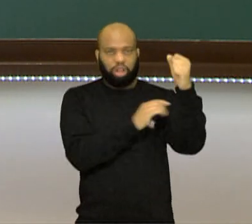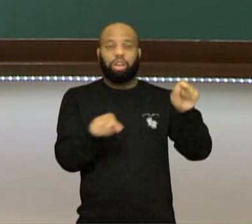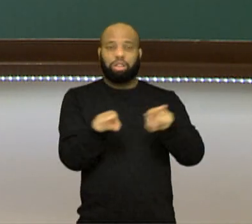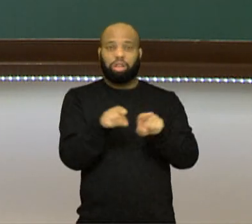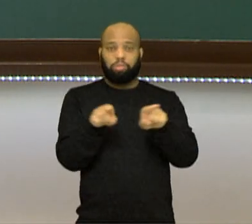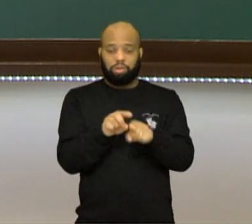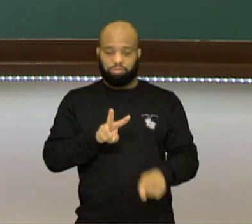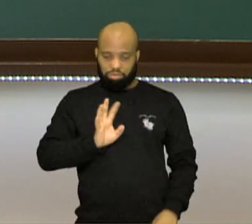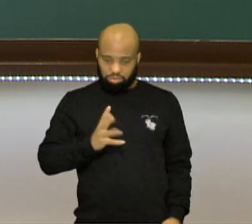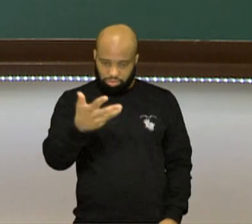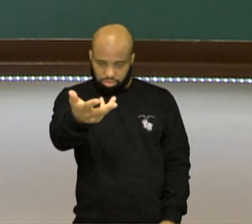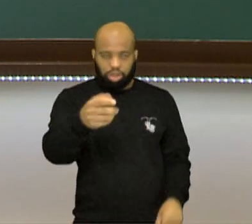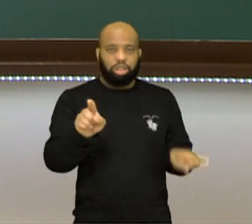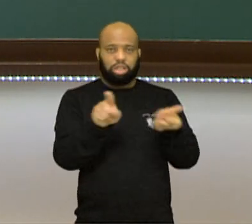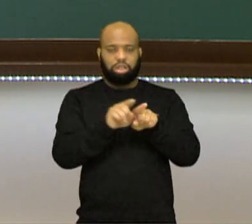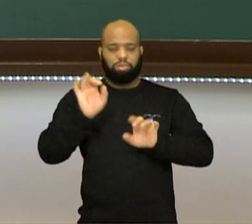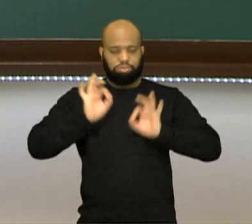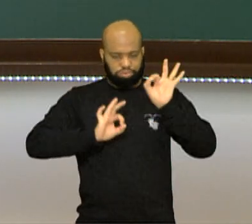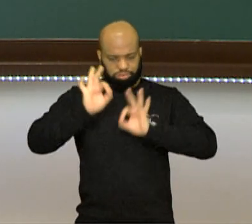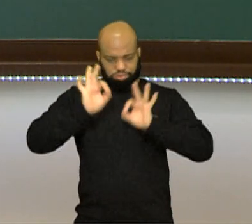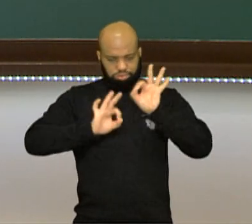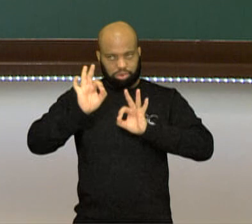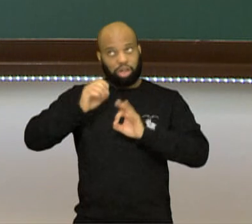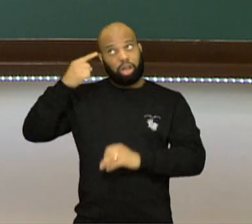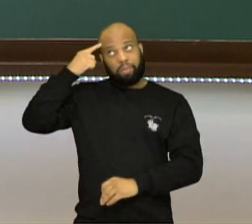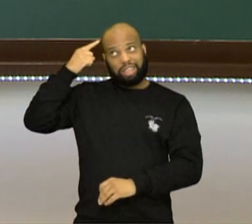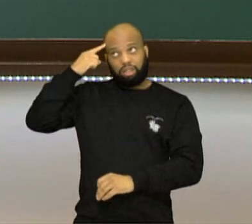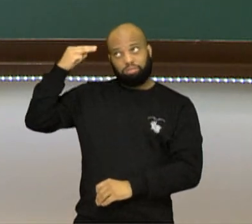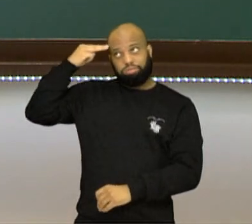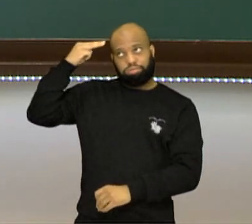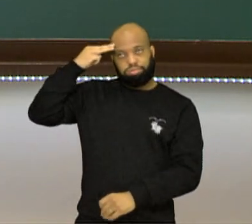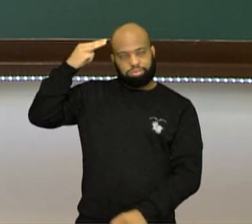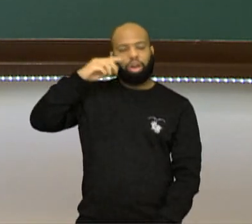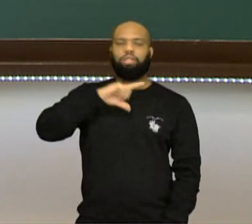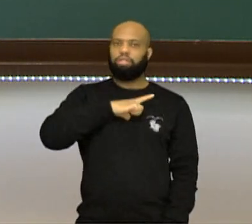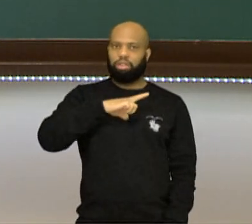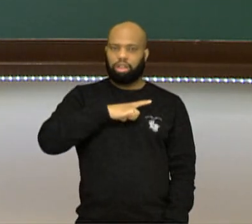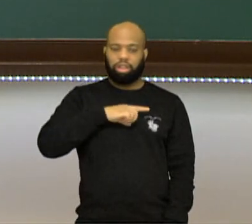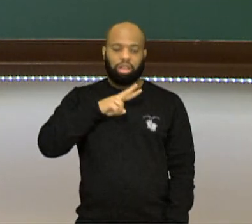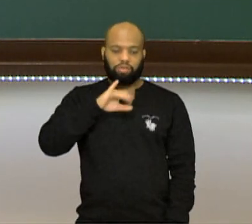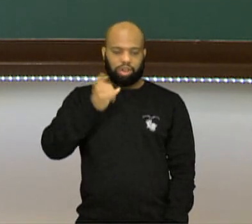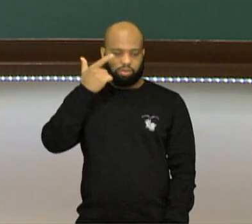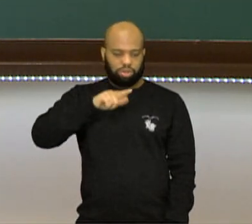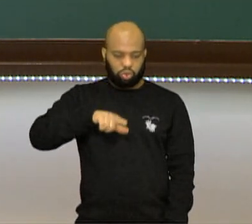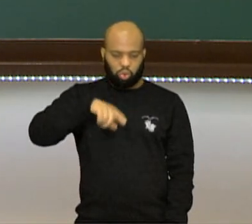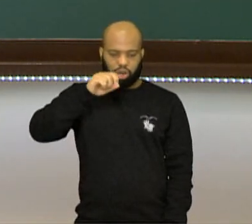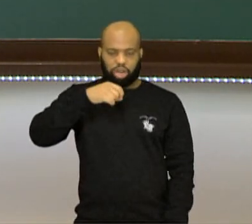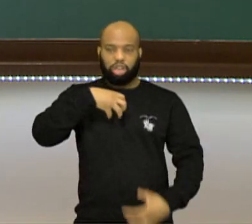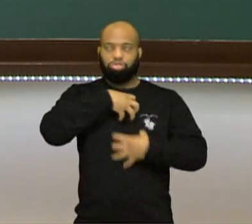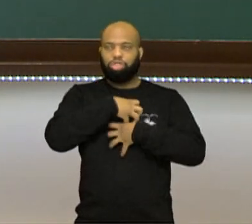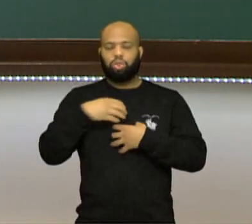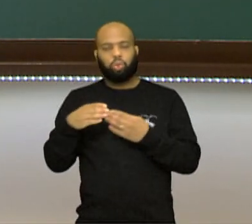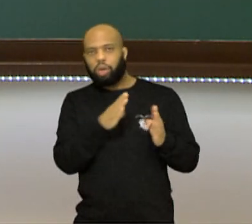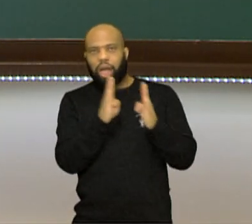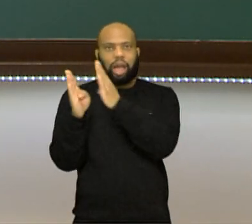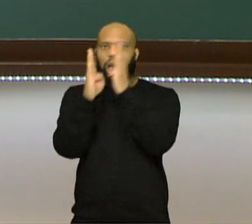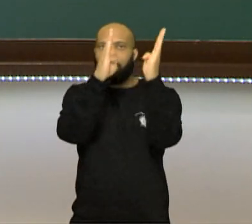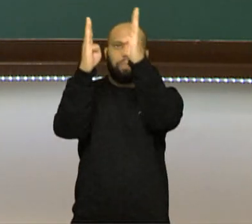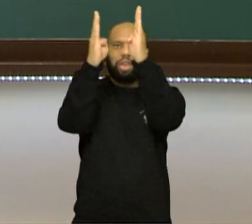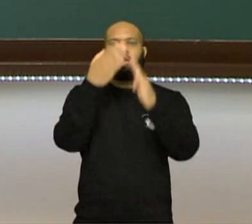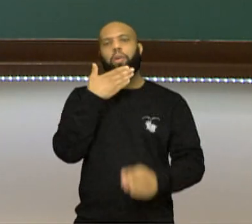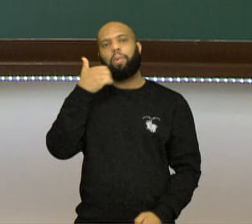agilidade e um preparo mental muito grande para escolher ali a melhor via e